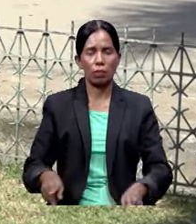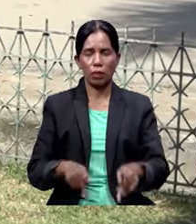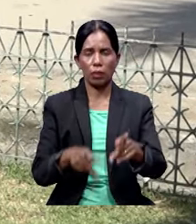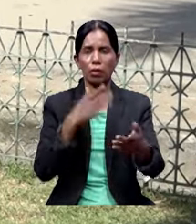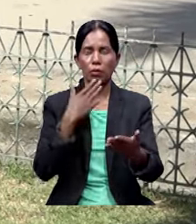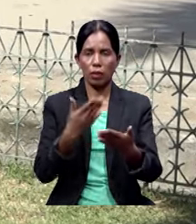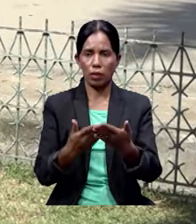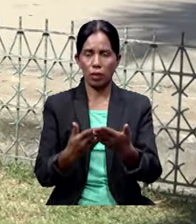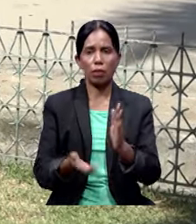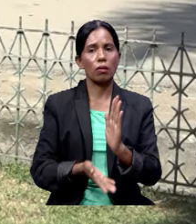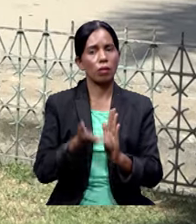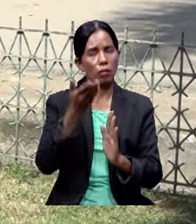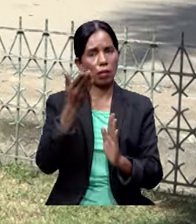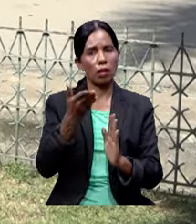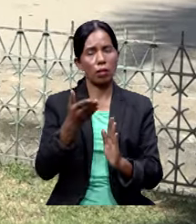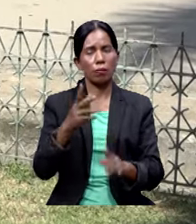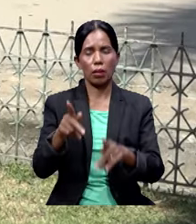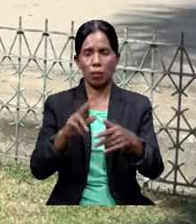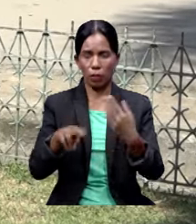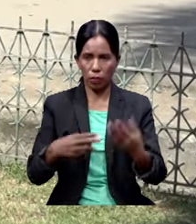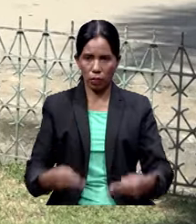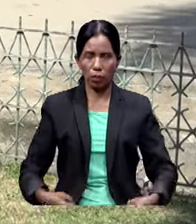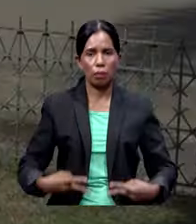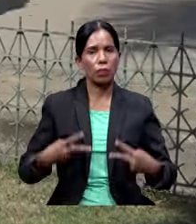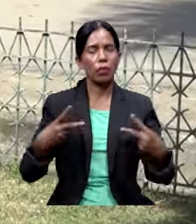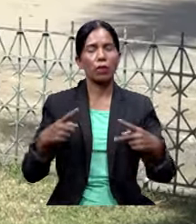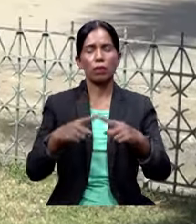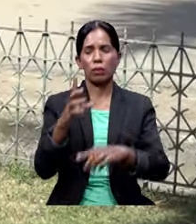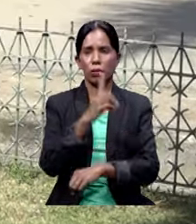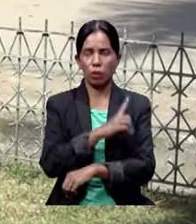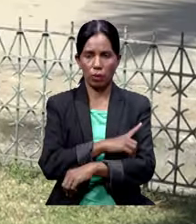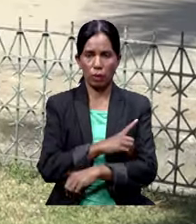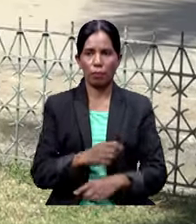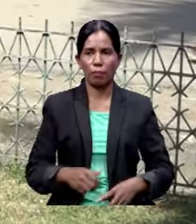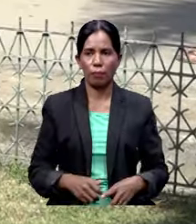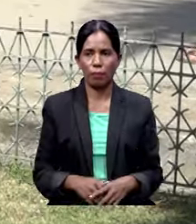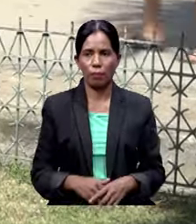ho qualidade as ba sociedade ne moris o hinloronian. Equipa cobertura, GMN.